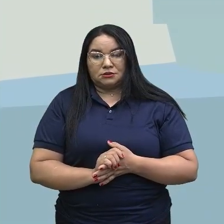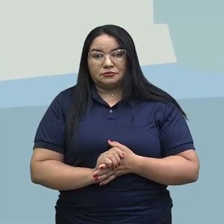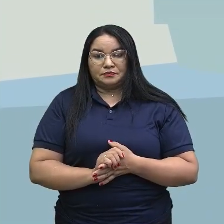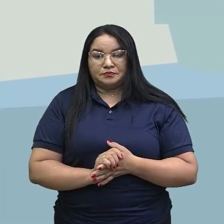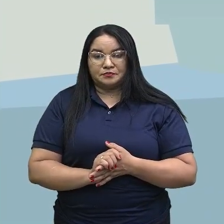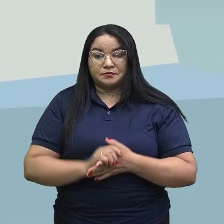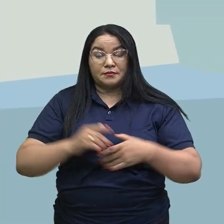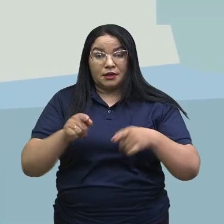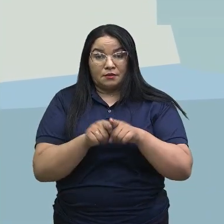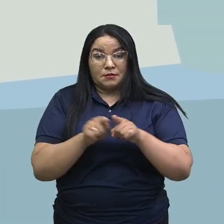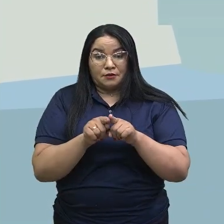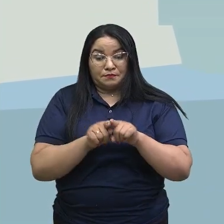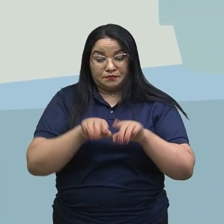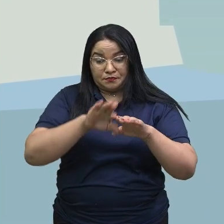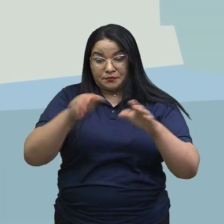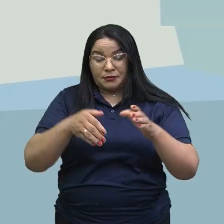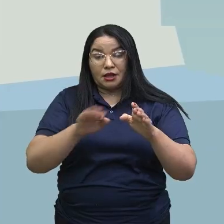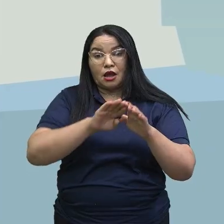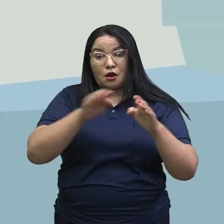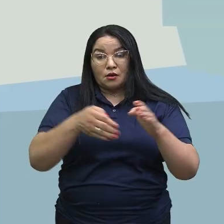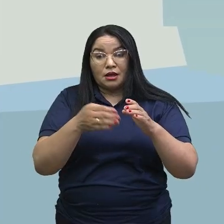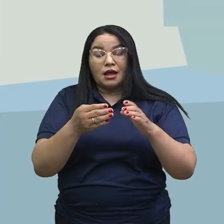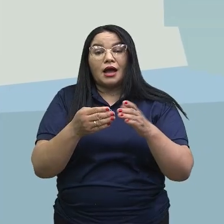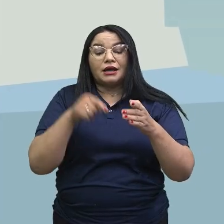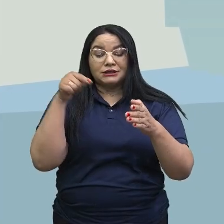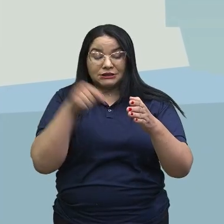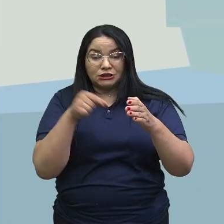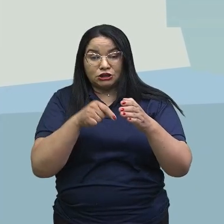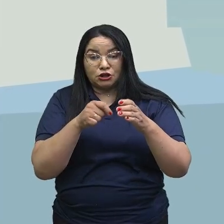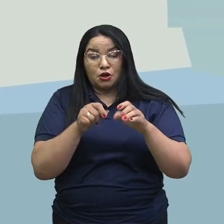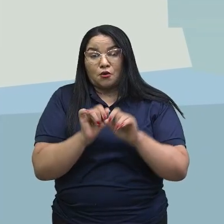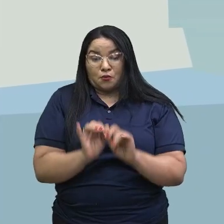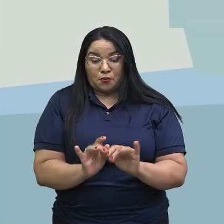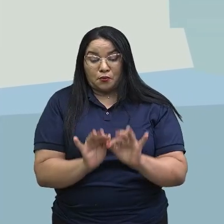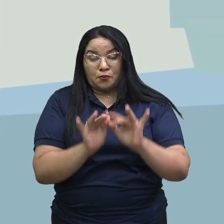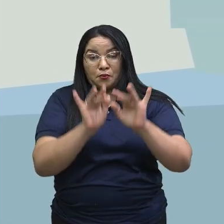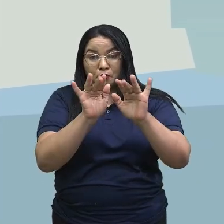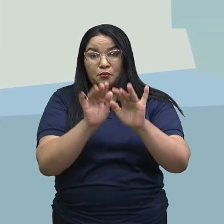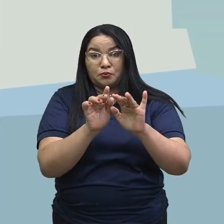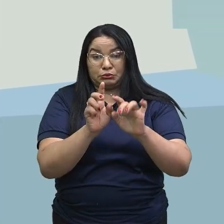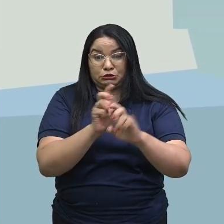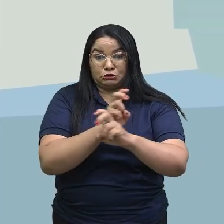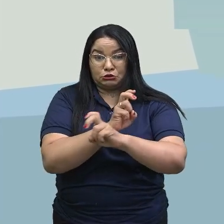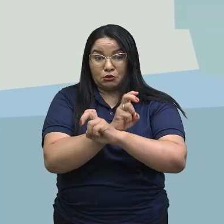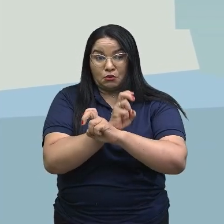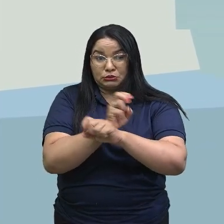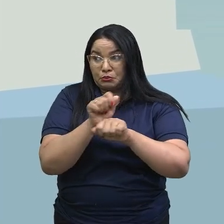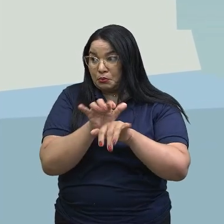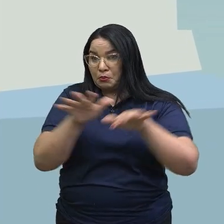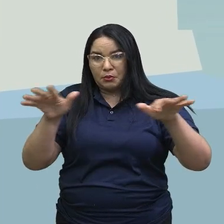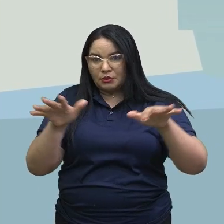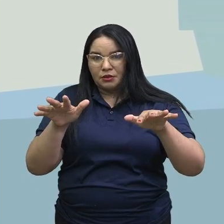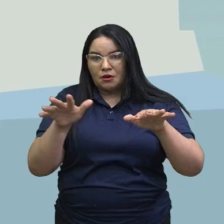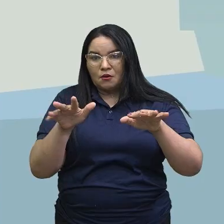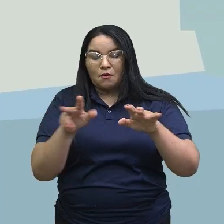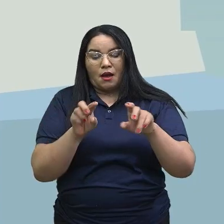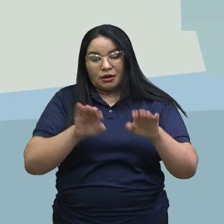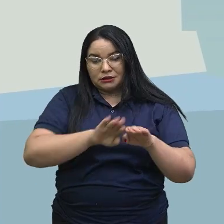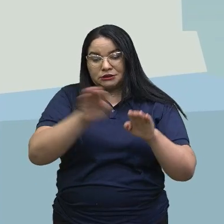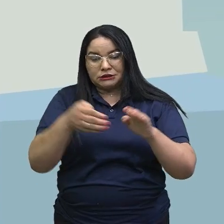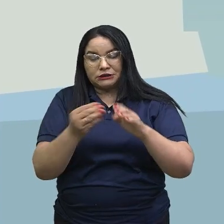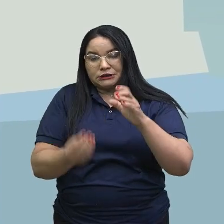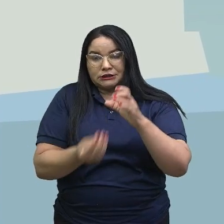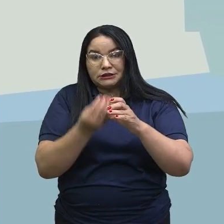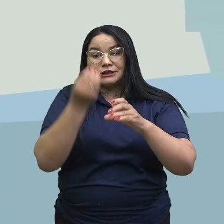A capela de exaustão evita a dispersão de vapores tóxicos no ambiente, protegendo todos no